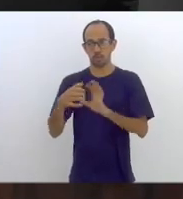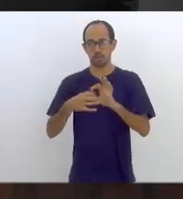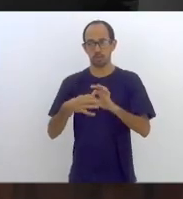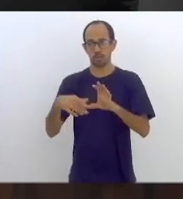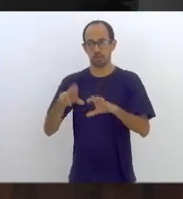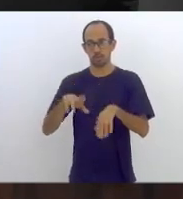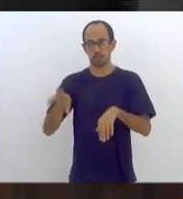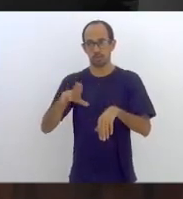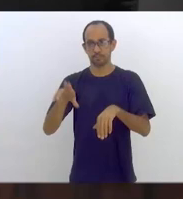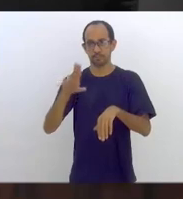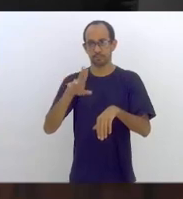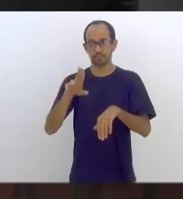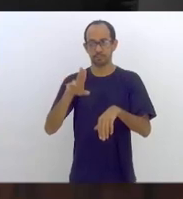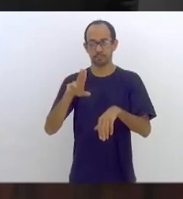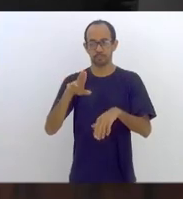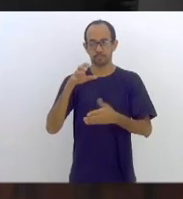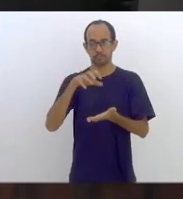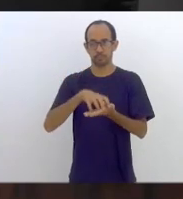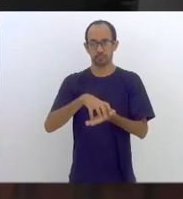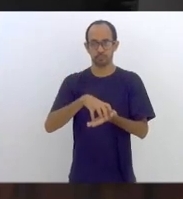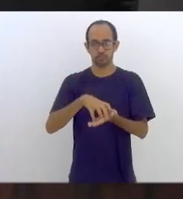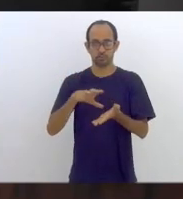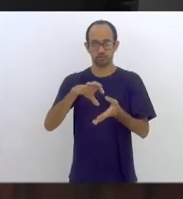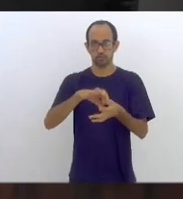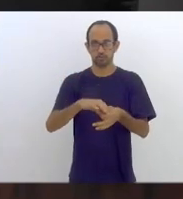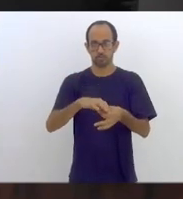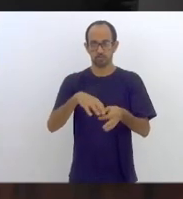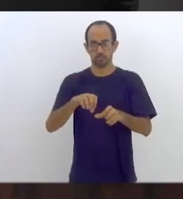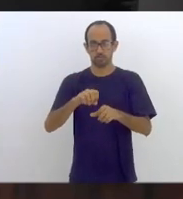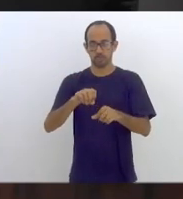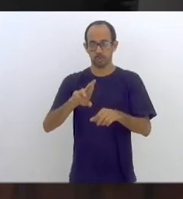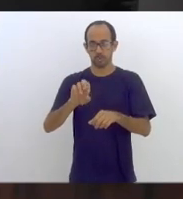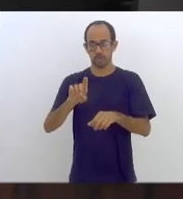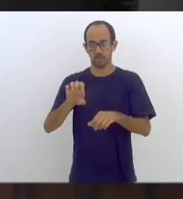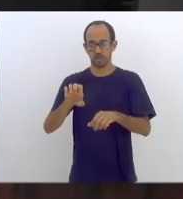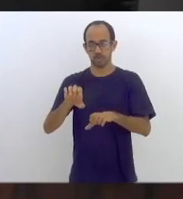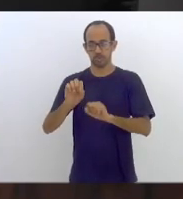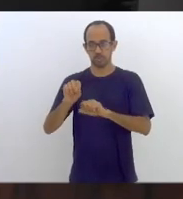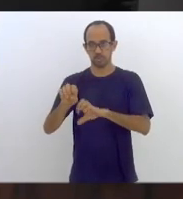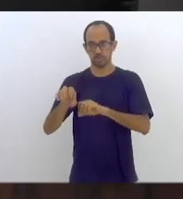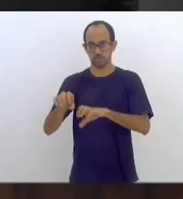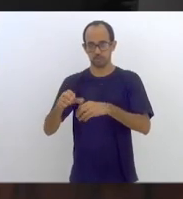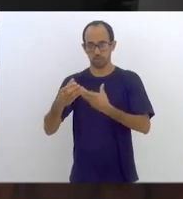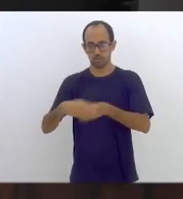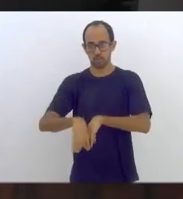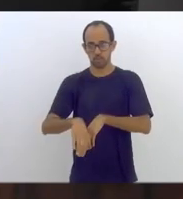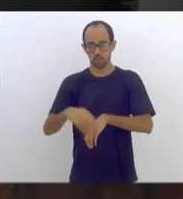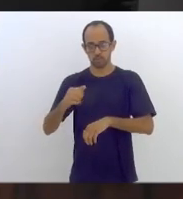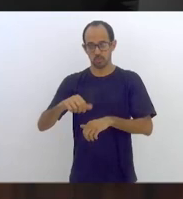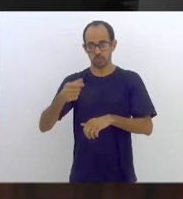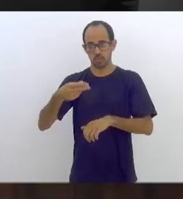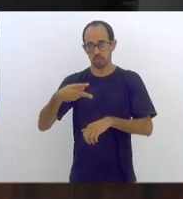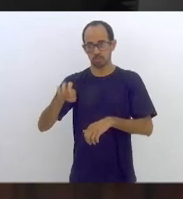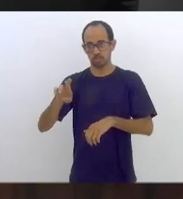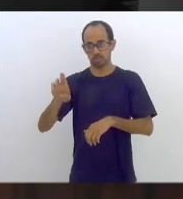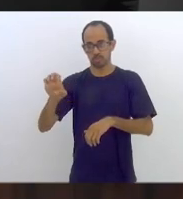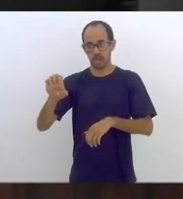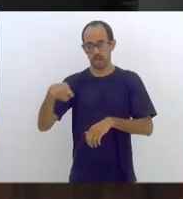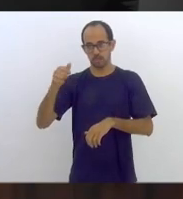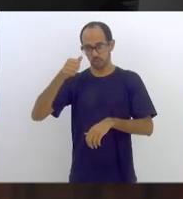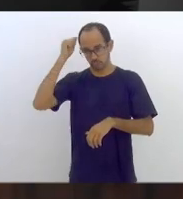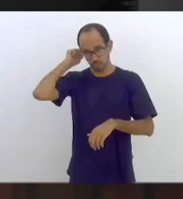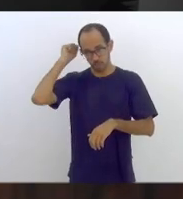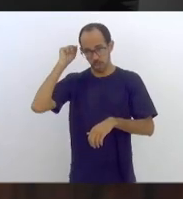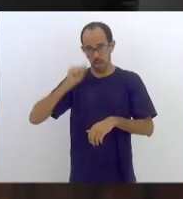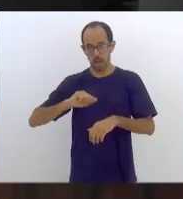a utilização das unidades que integram a rede estadual de ensino por concursos pré-vestibulares comunitários Nas condições que menciona